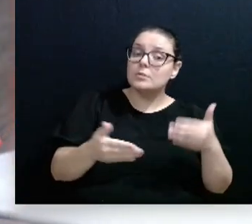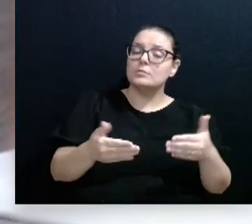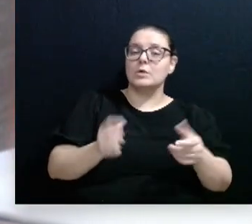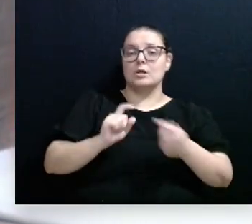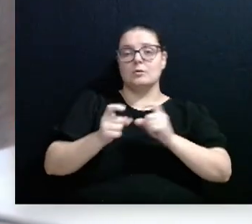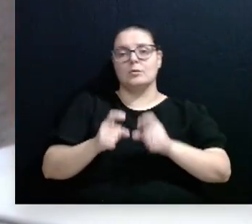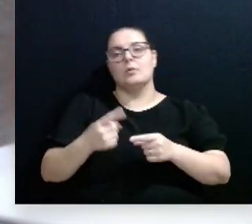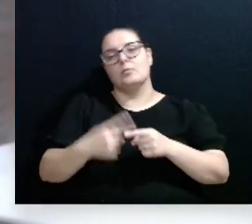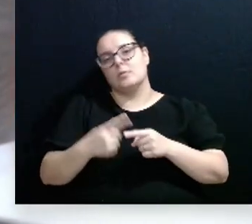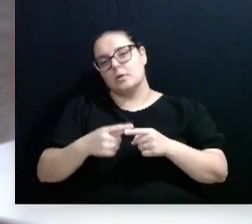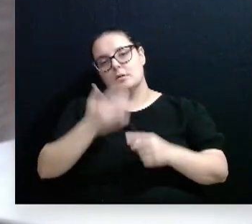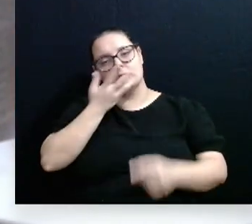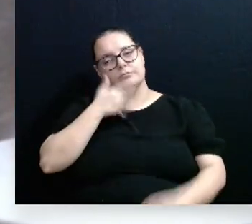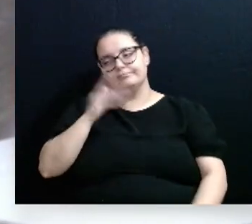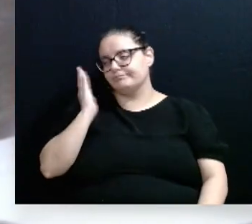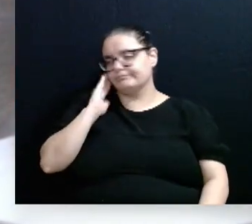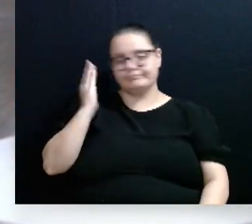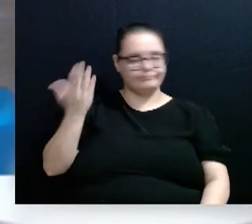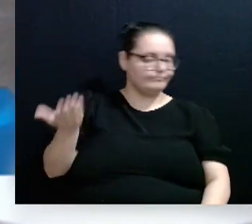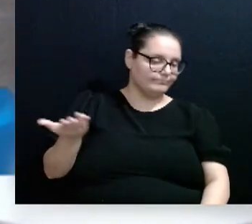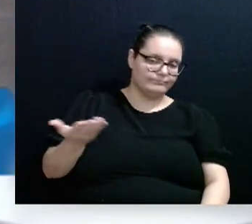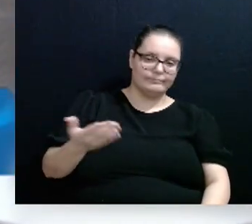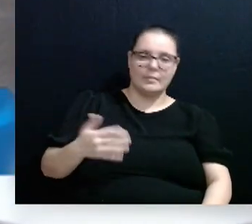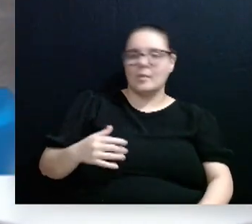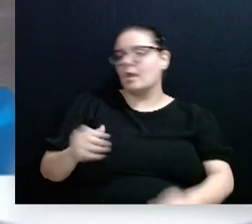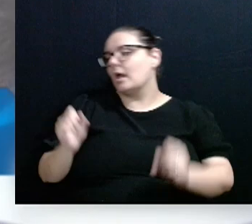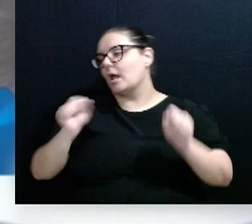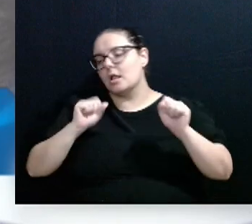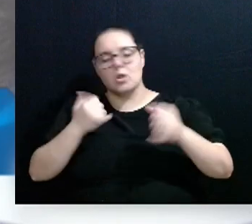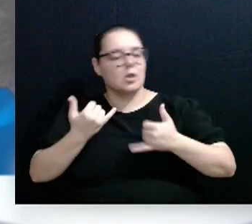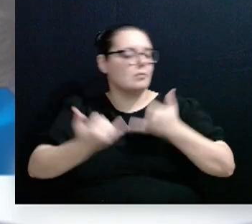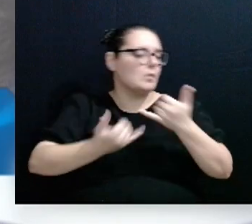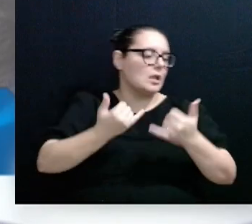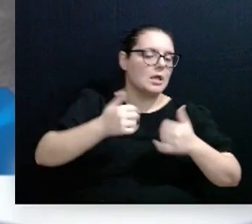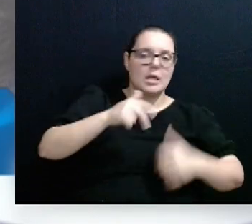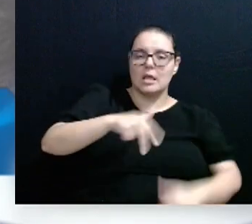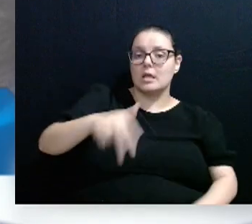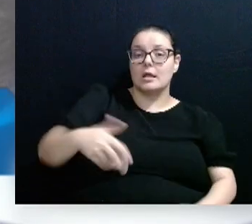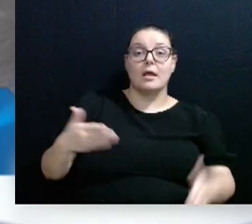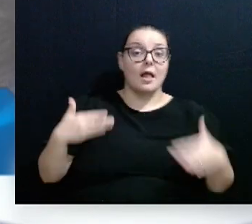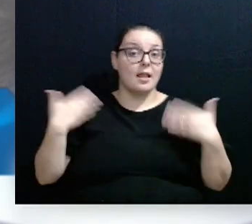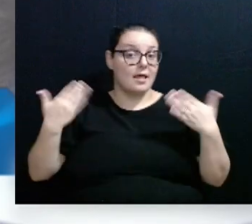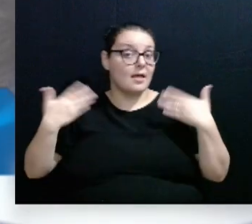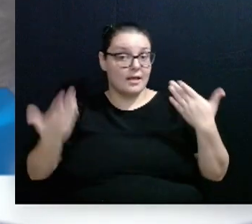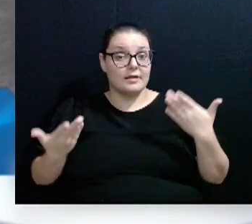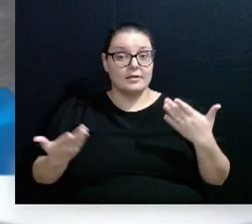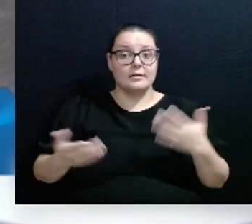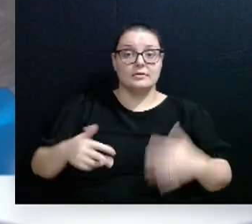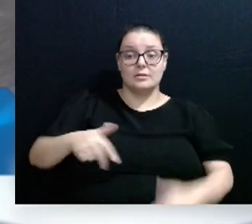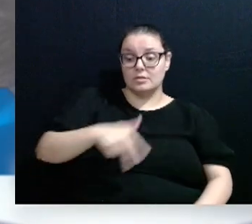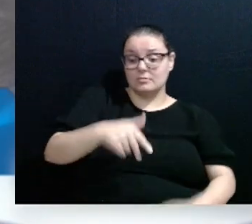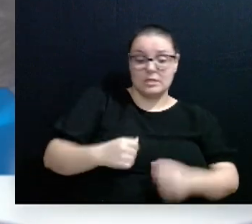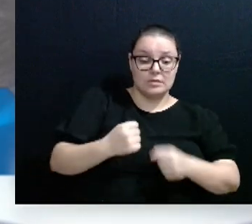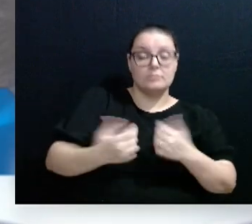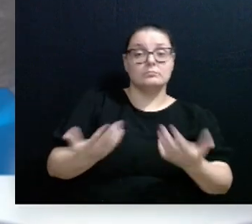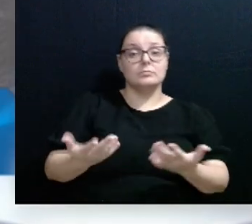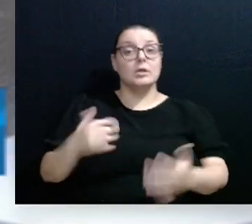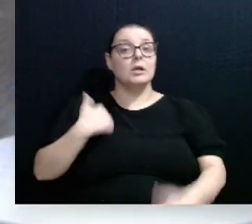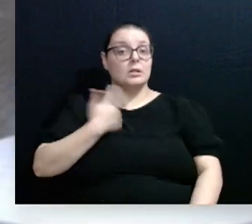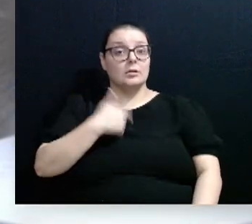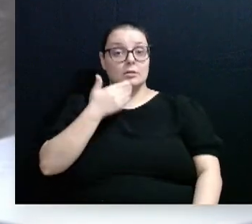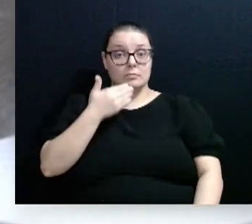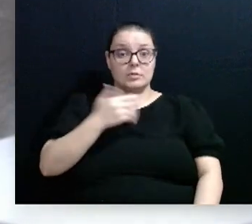gente sabe, criança, né, com criança alegre, né, ficava correndo. Então nós pedimos para a presidência